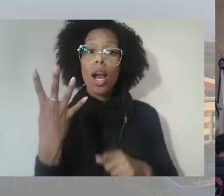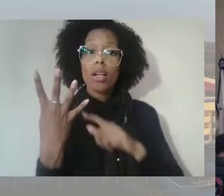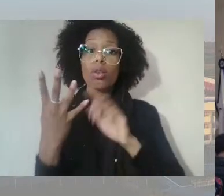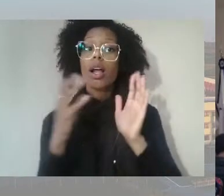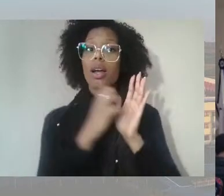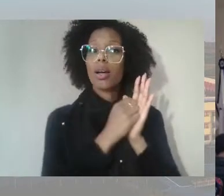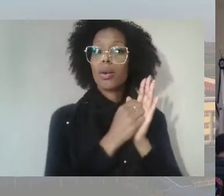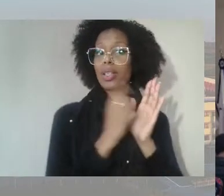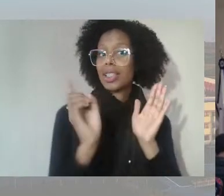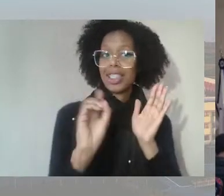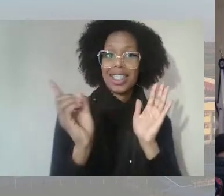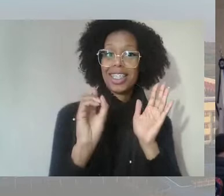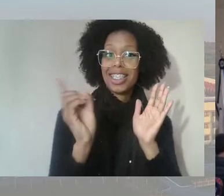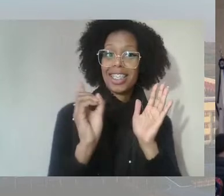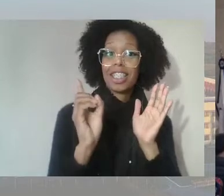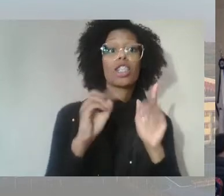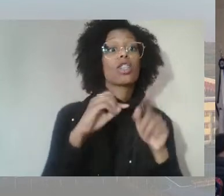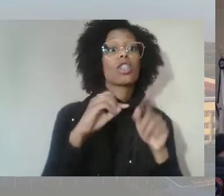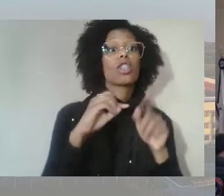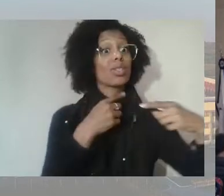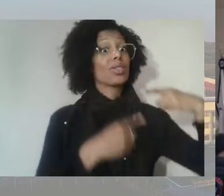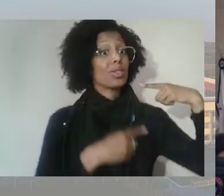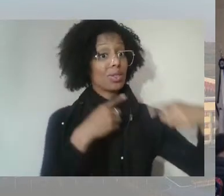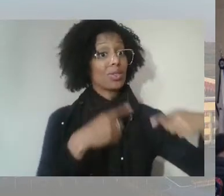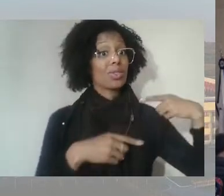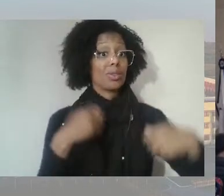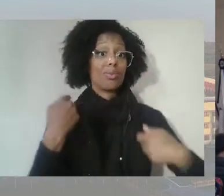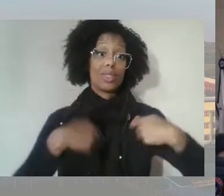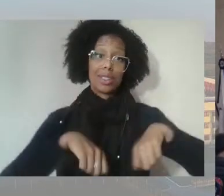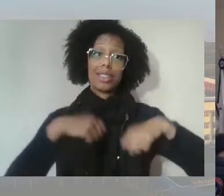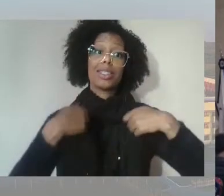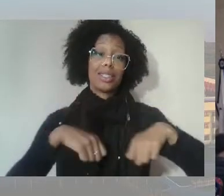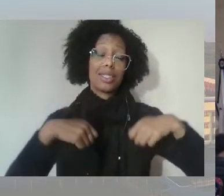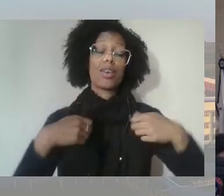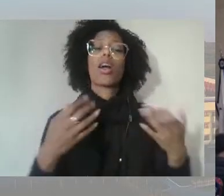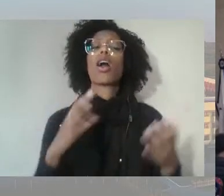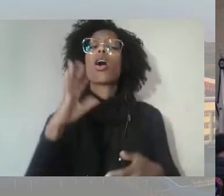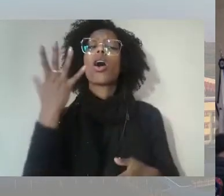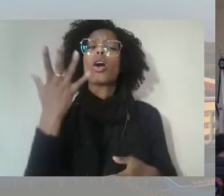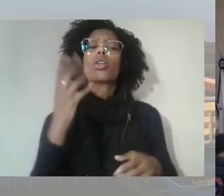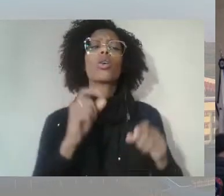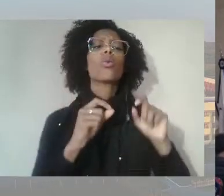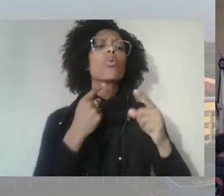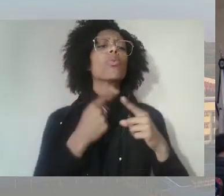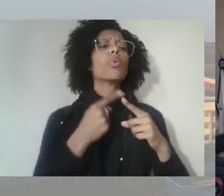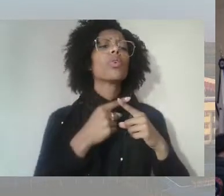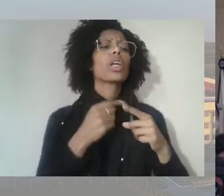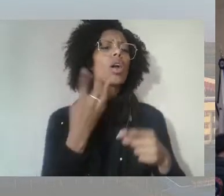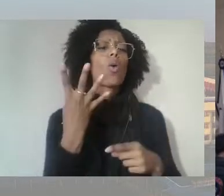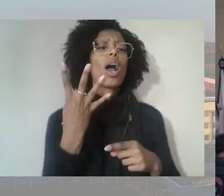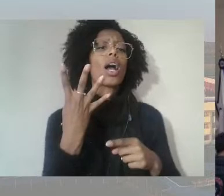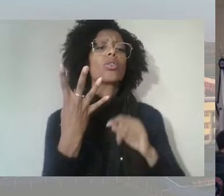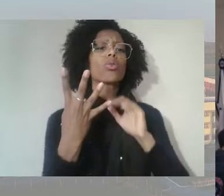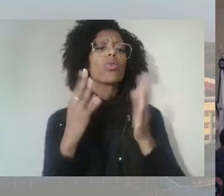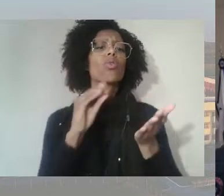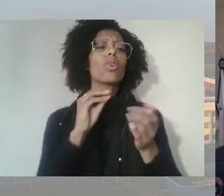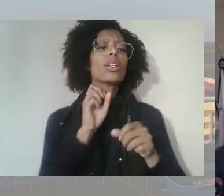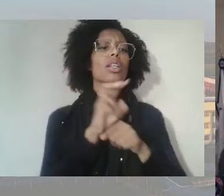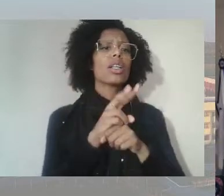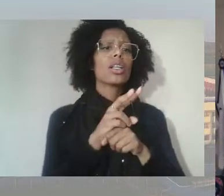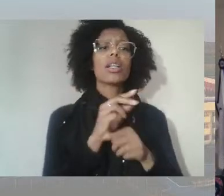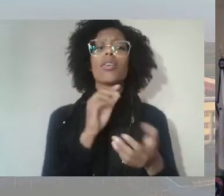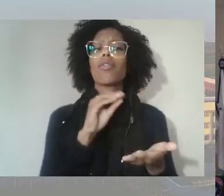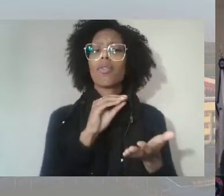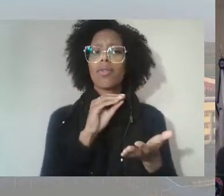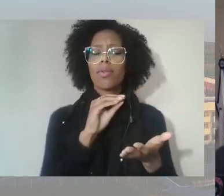E isso a gente tem que discutir. Por que que aconteceu isso? 4 vagas não foram preenchidas. Então, nós temos que discutir isso e avaliar.